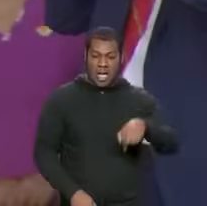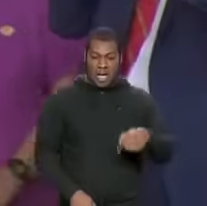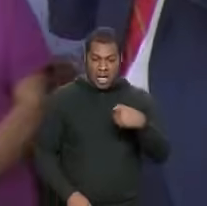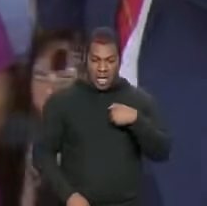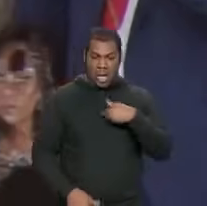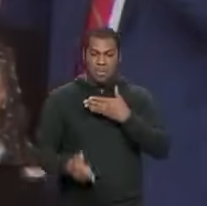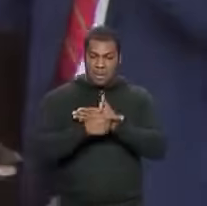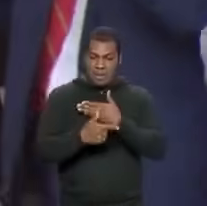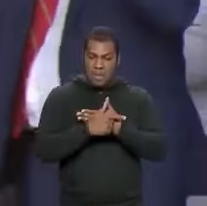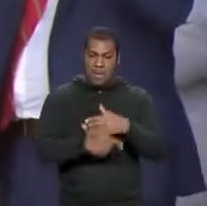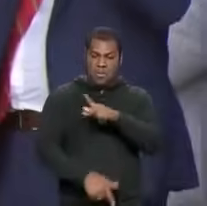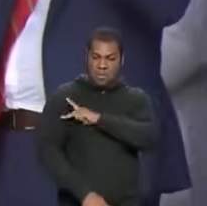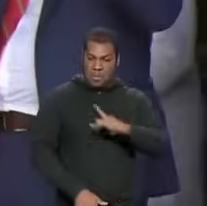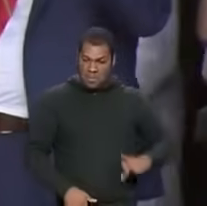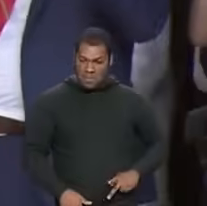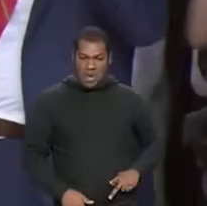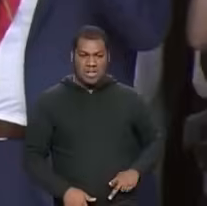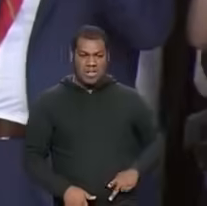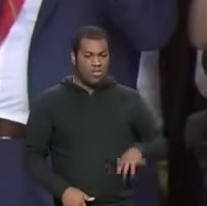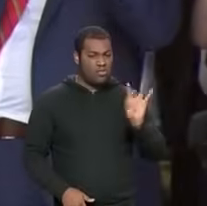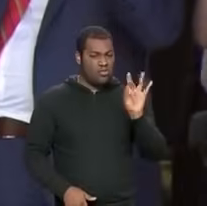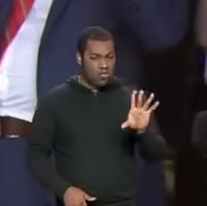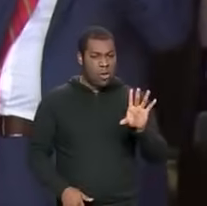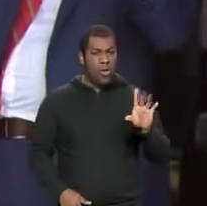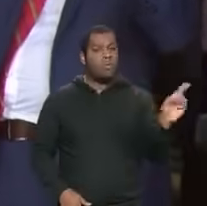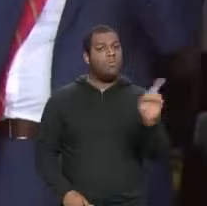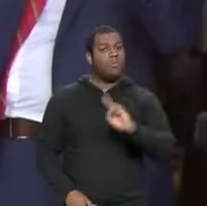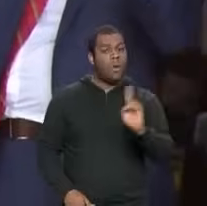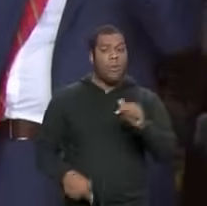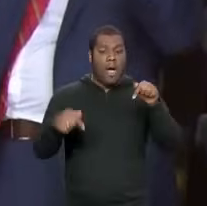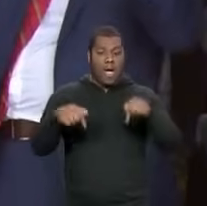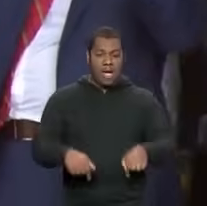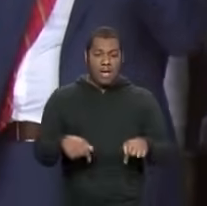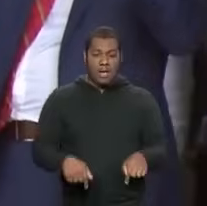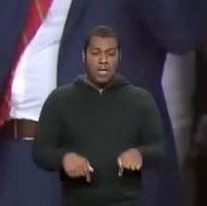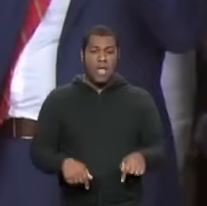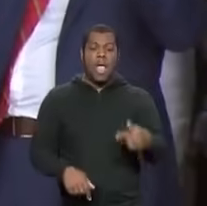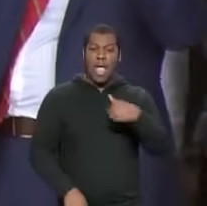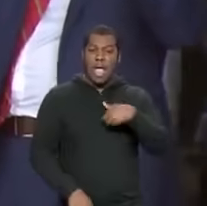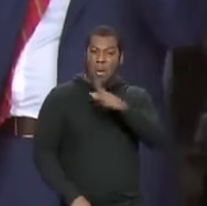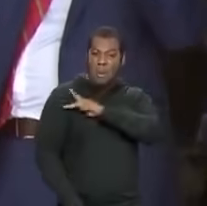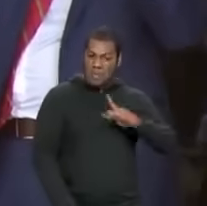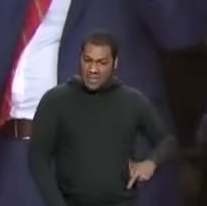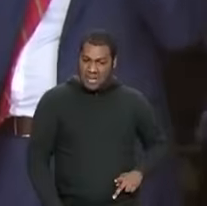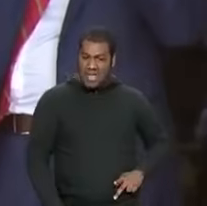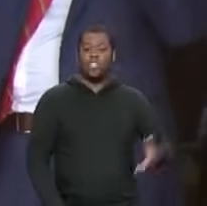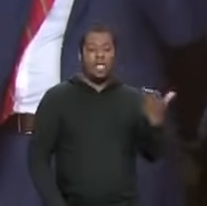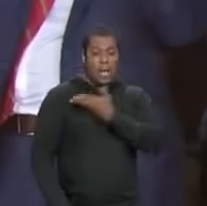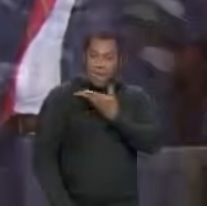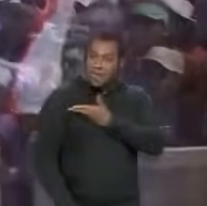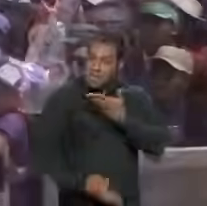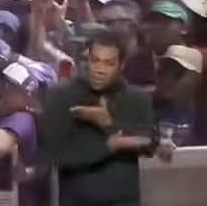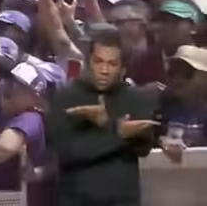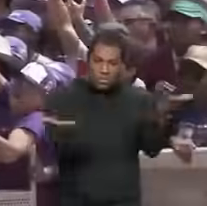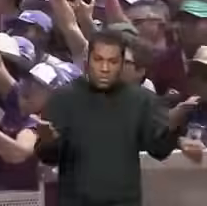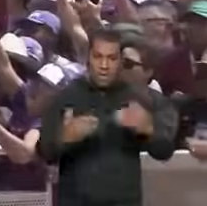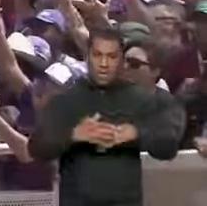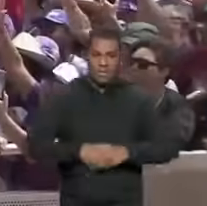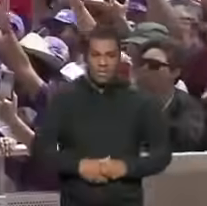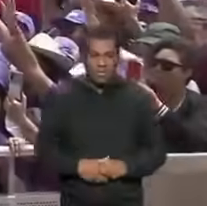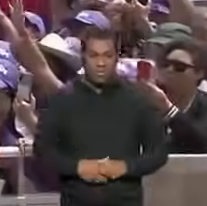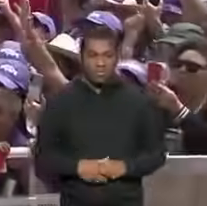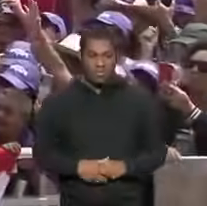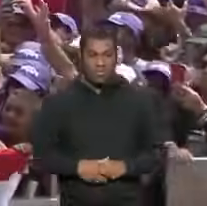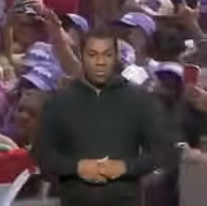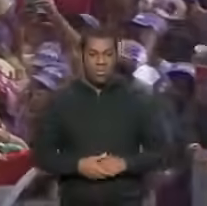eu quero que vocês saibam que vocês têm na Presidente um companheiro de vocês que jamais se